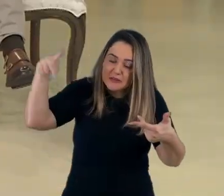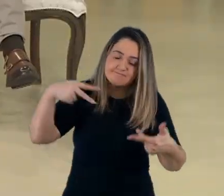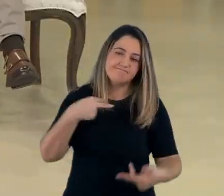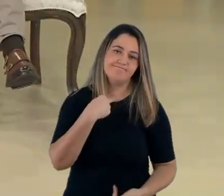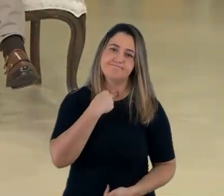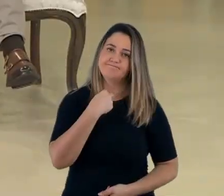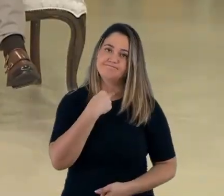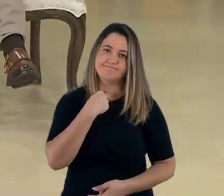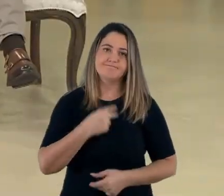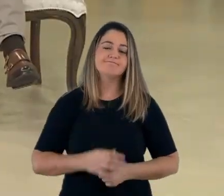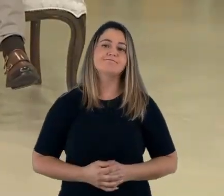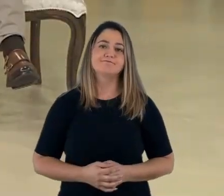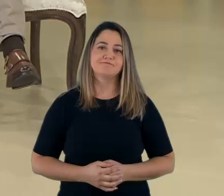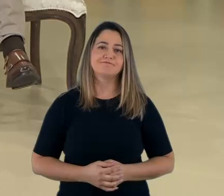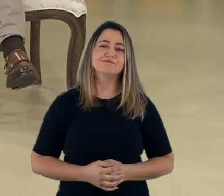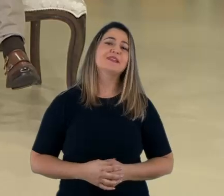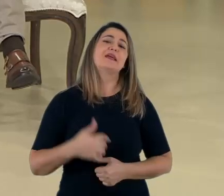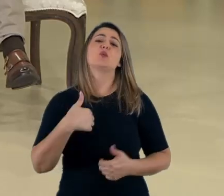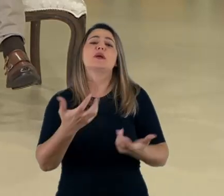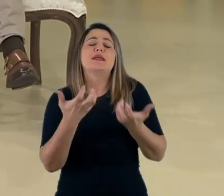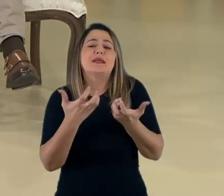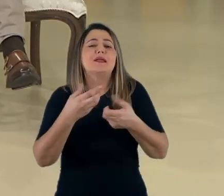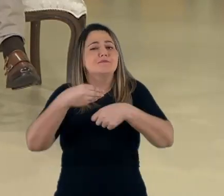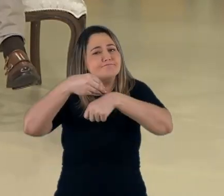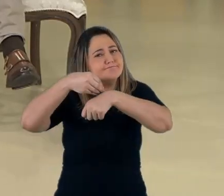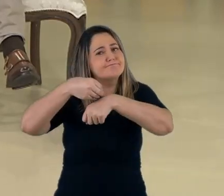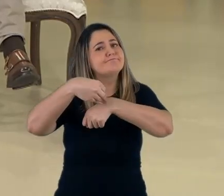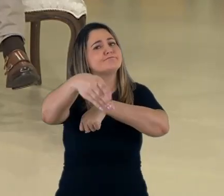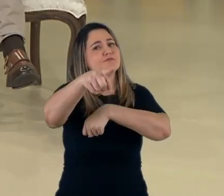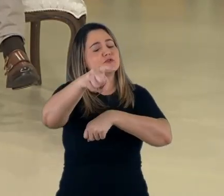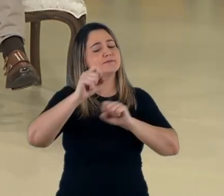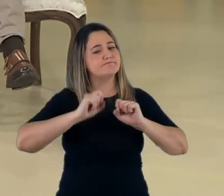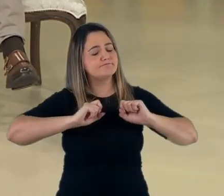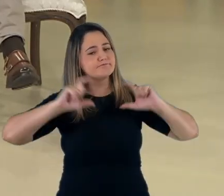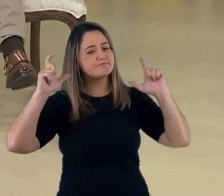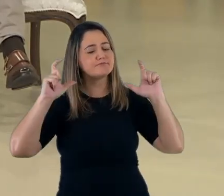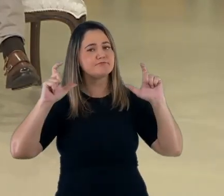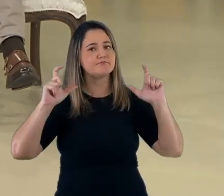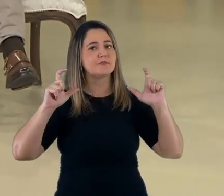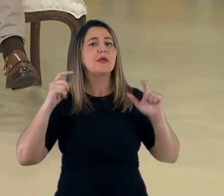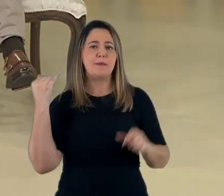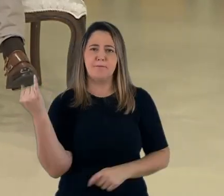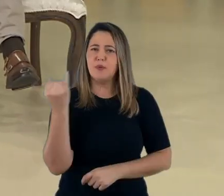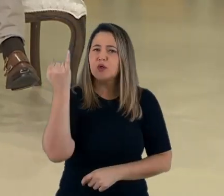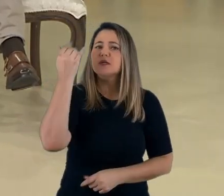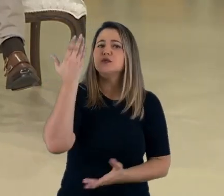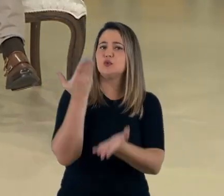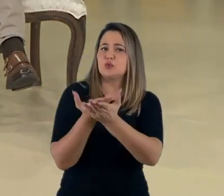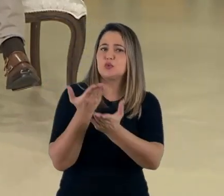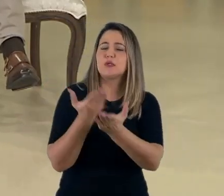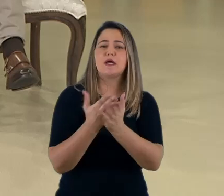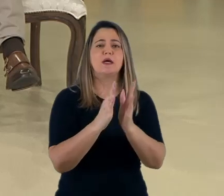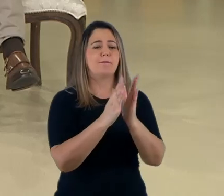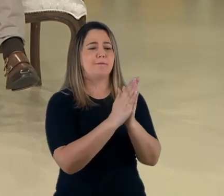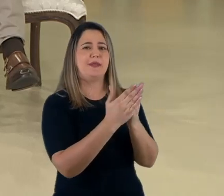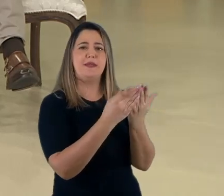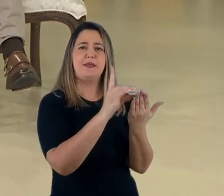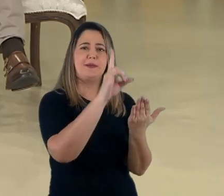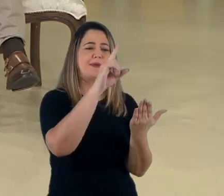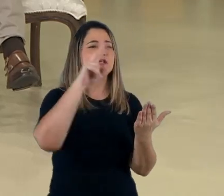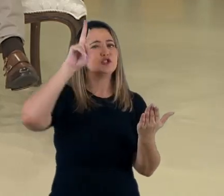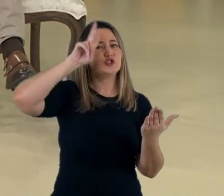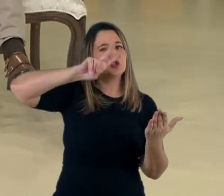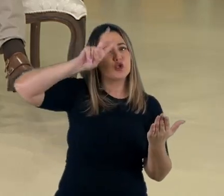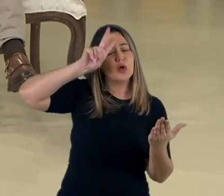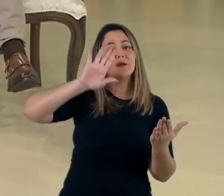abri este parênteses aqui porque é importante estudarmos a história geral e a história bíblica, mas de nada